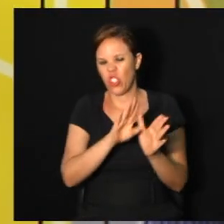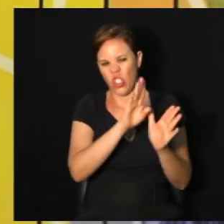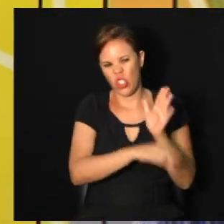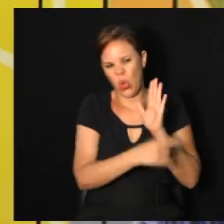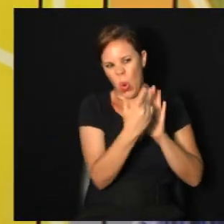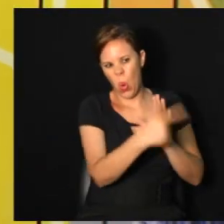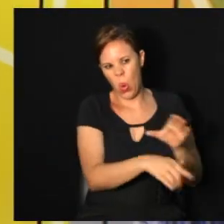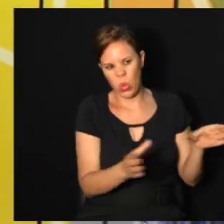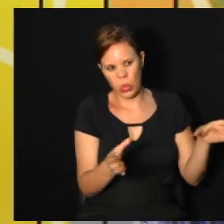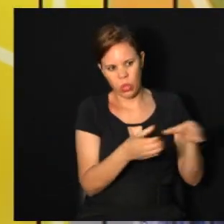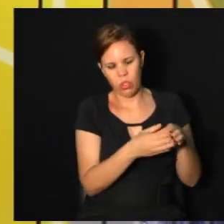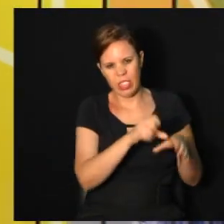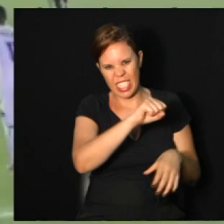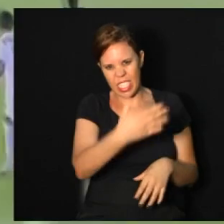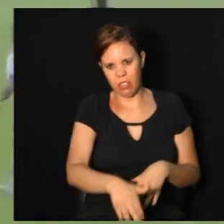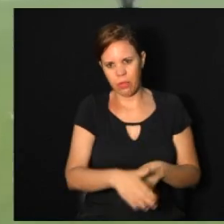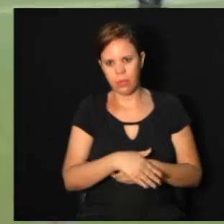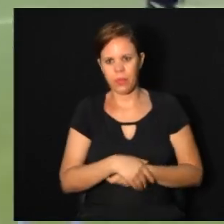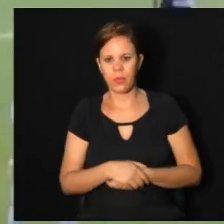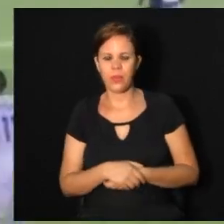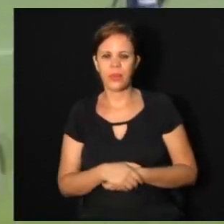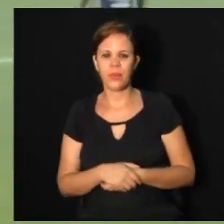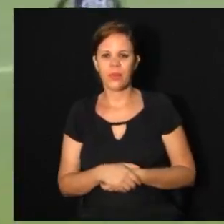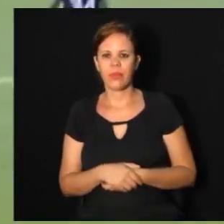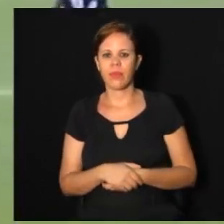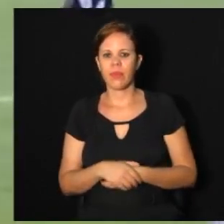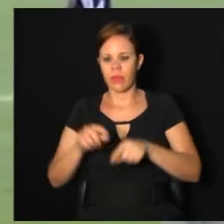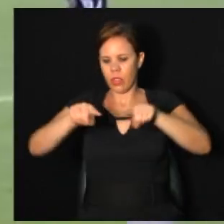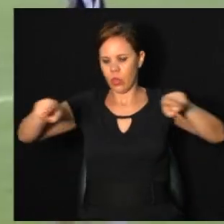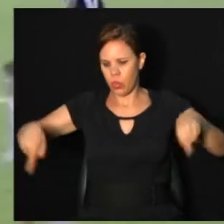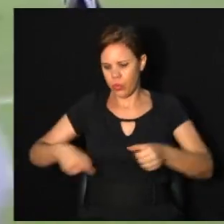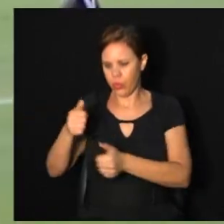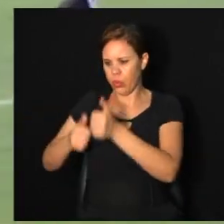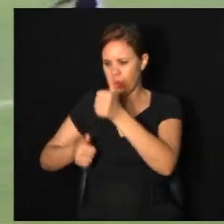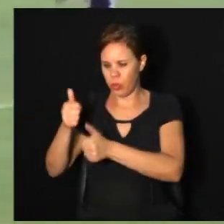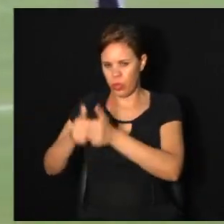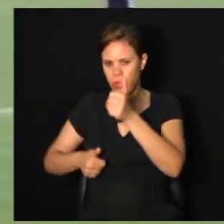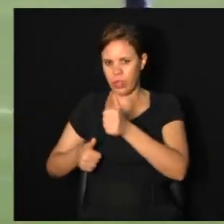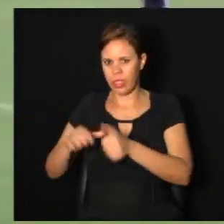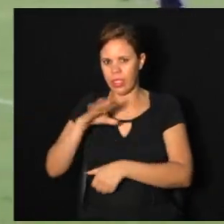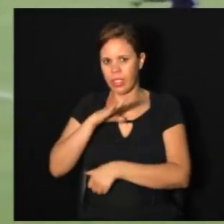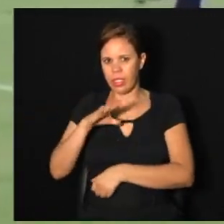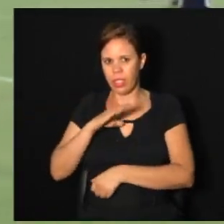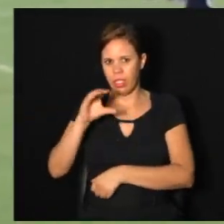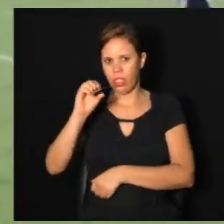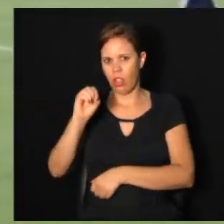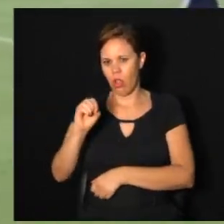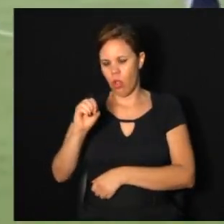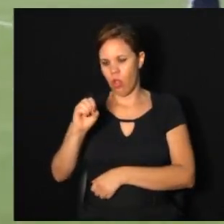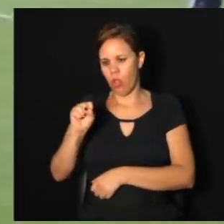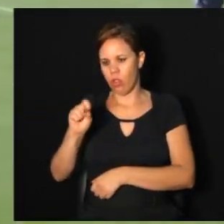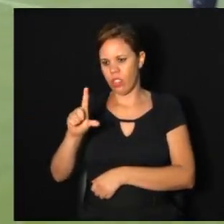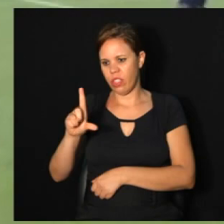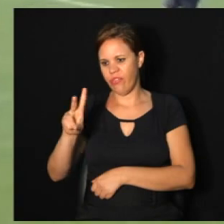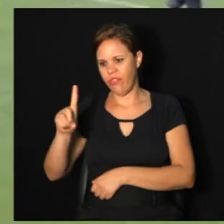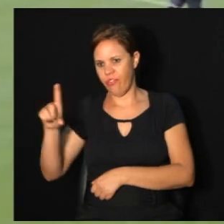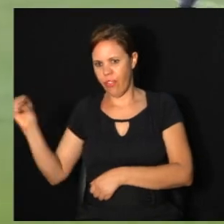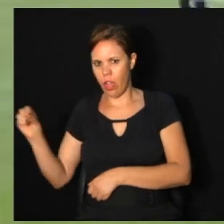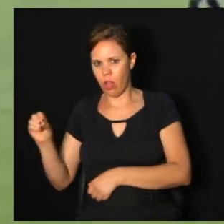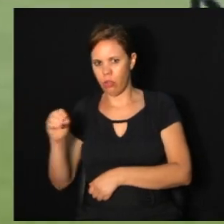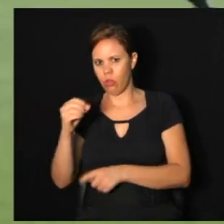da Vila, o Santos. O campo de futebol na cidade de Oswaldo Cruz mais parecia uma